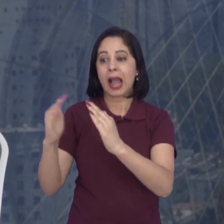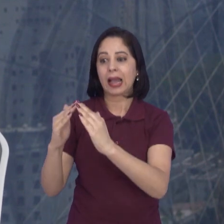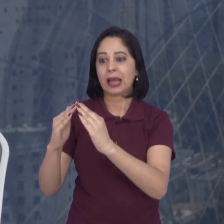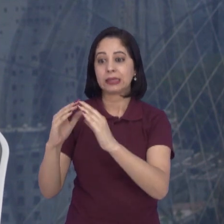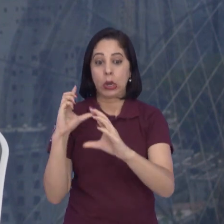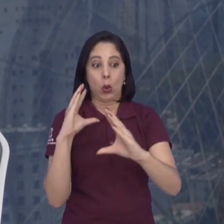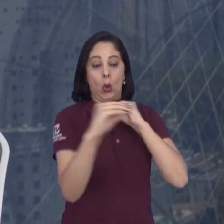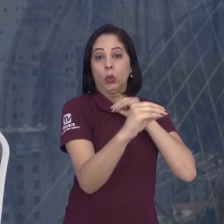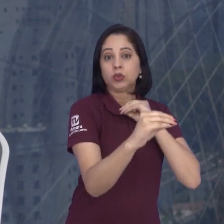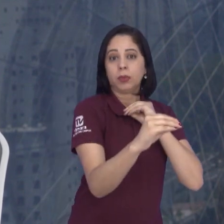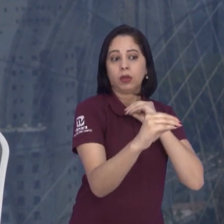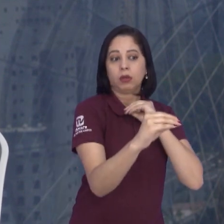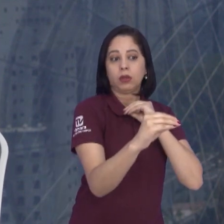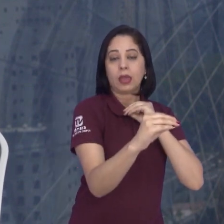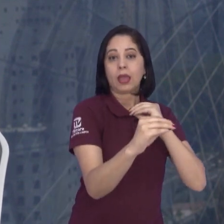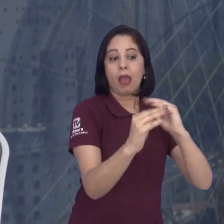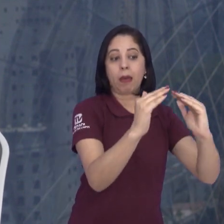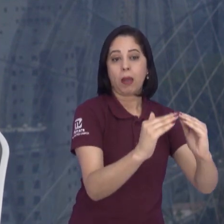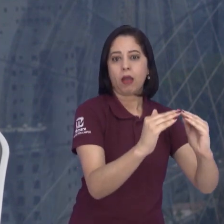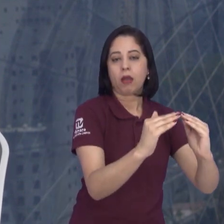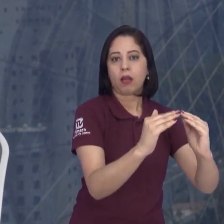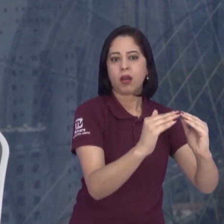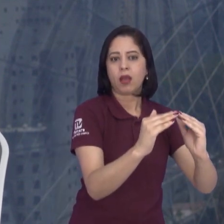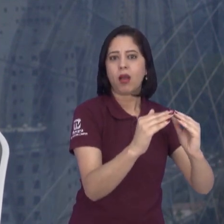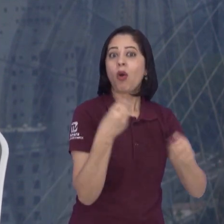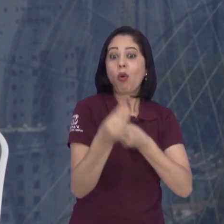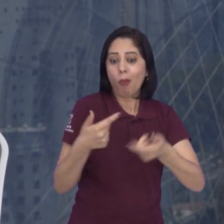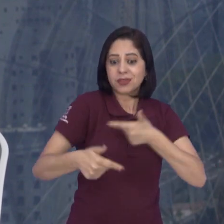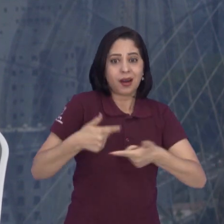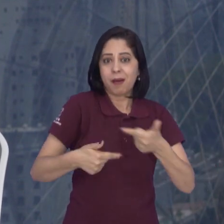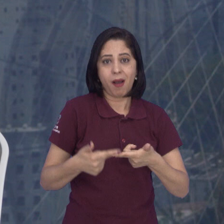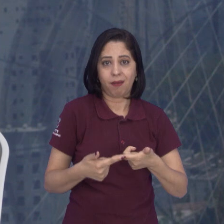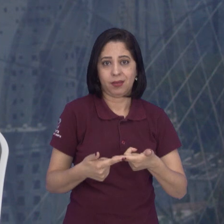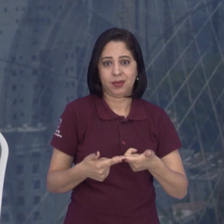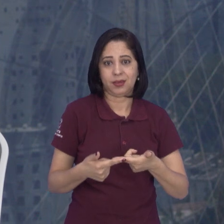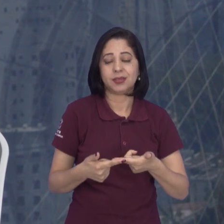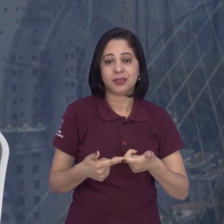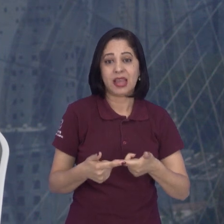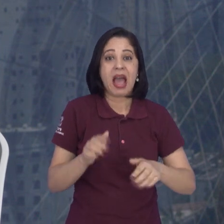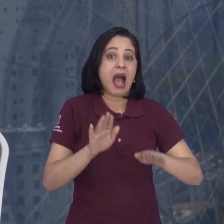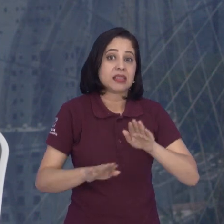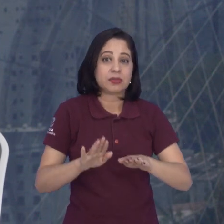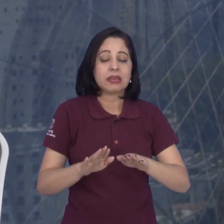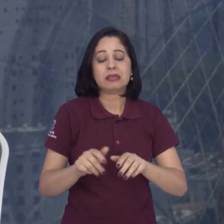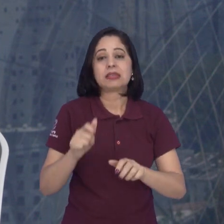vai trabalhar? Não tem como. Ela precisa ir para um abrigo para ficar segura. E ela não pode, portanto, perder também seu vínculo